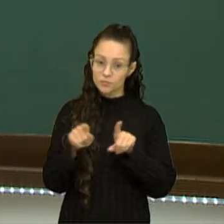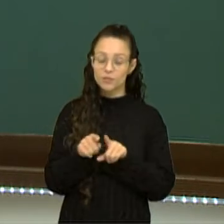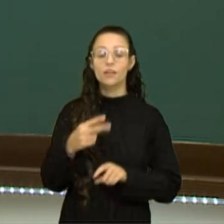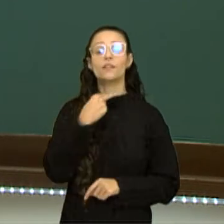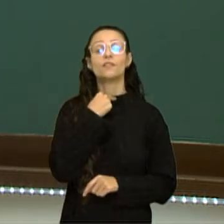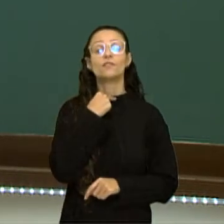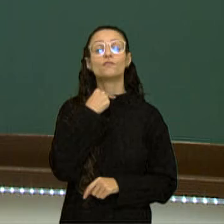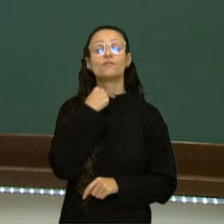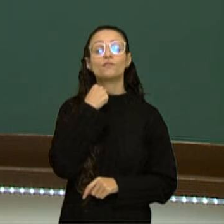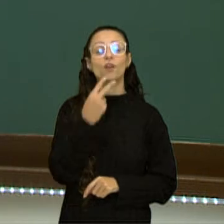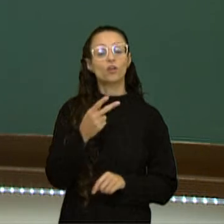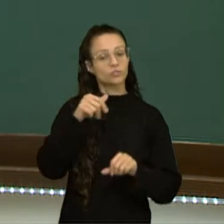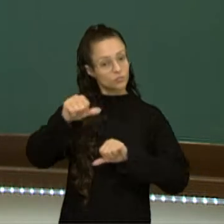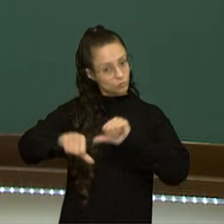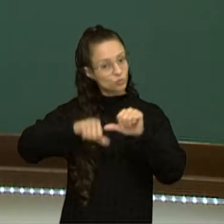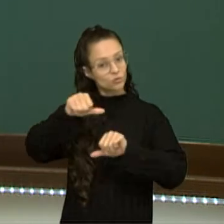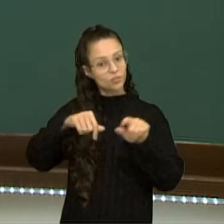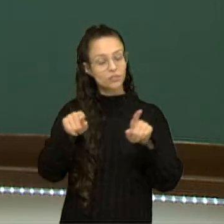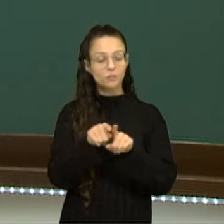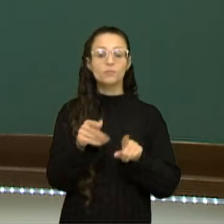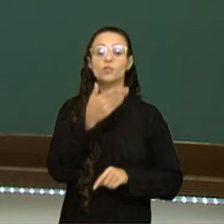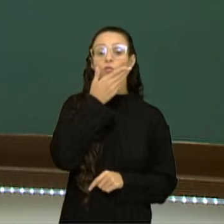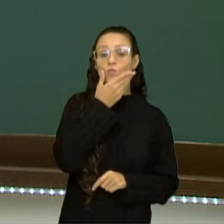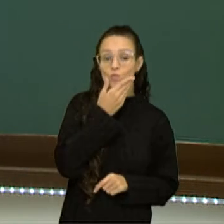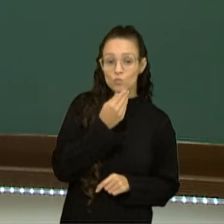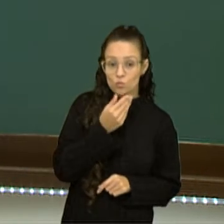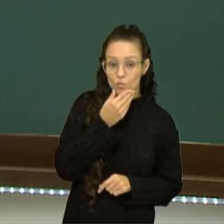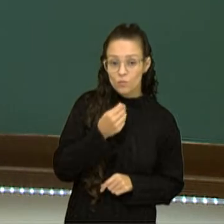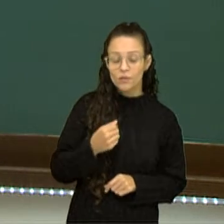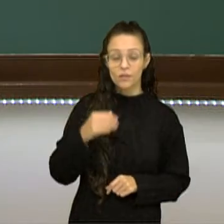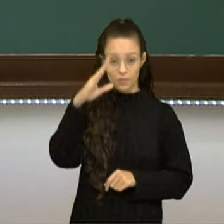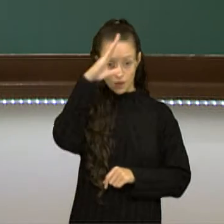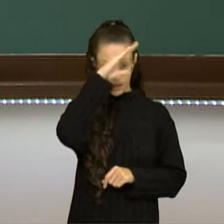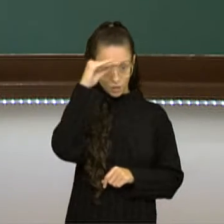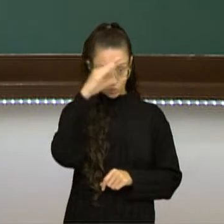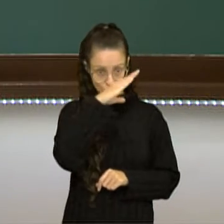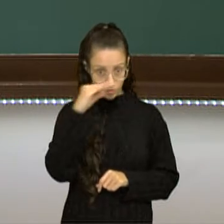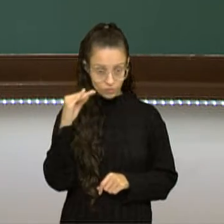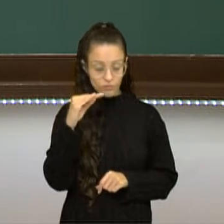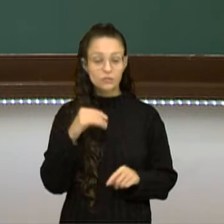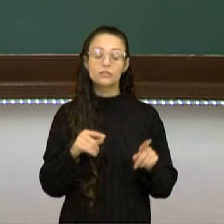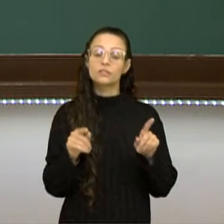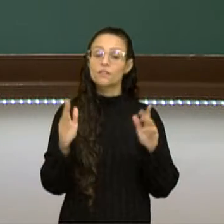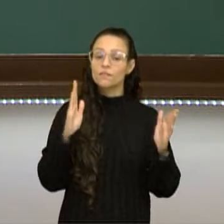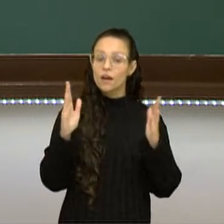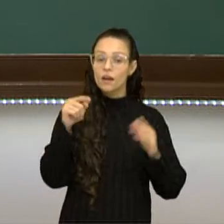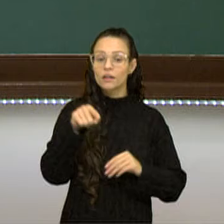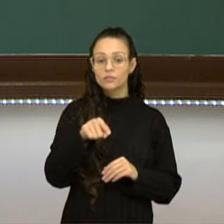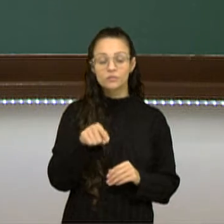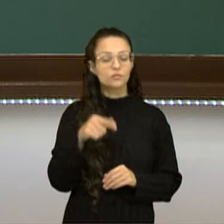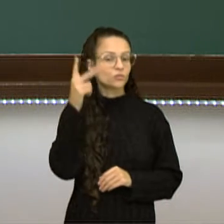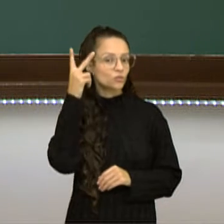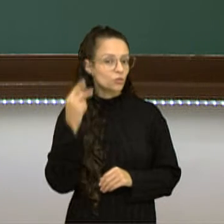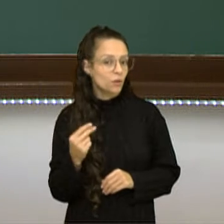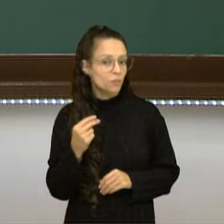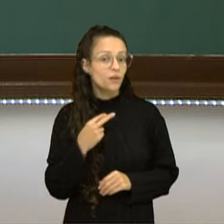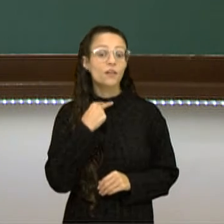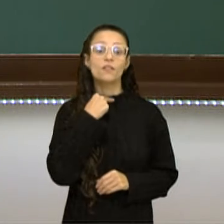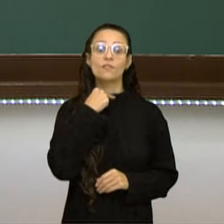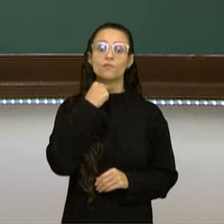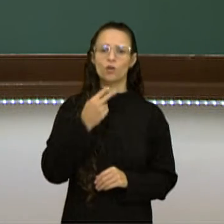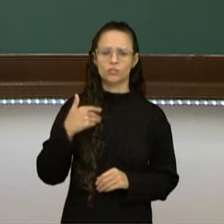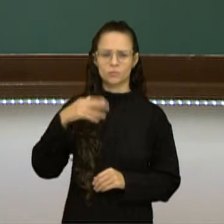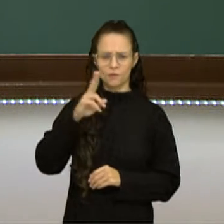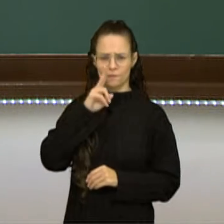voz também vai ter alteração. Então o menino, quando chega na adolescência, ali nessa fase, geralmente a voz